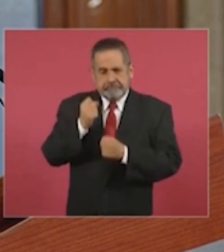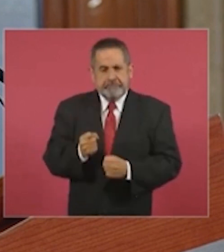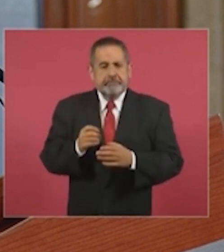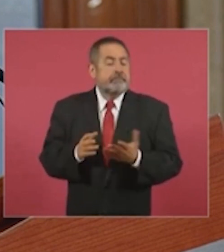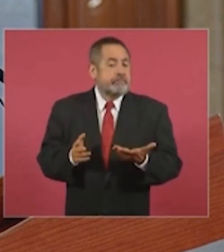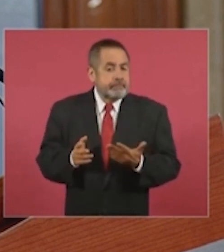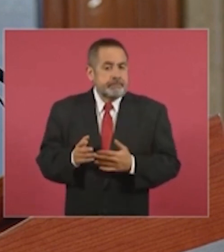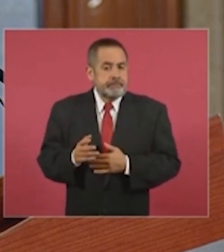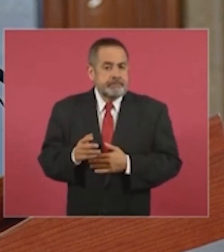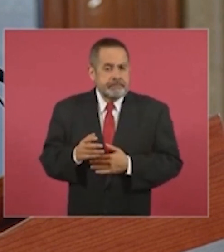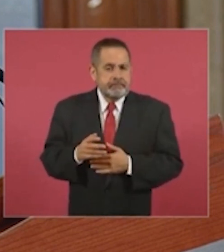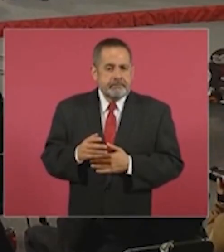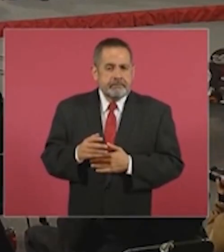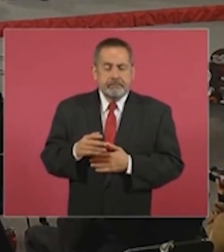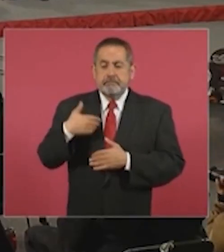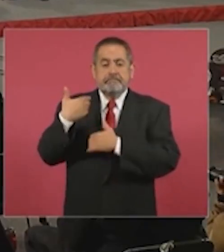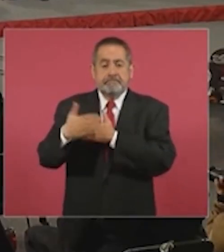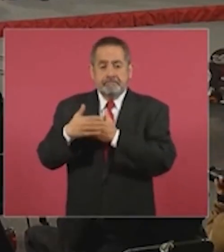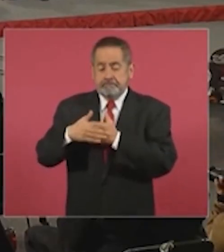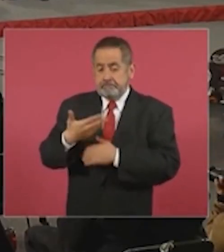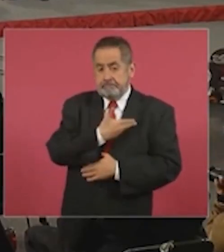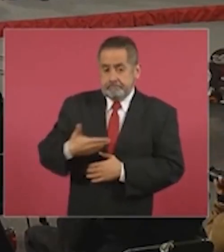fortalecimento da americana de